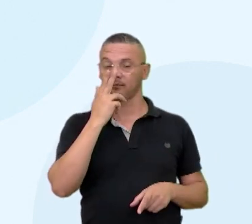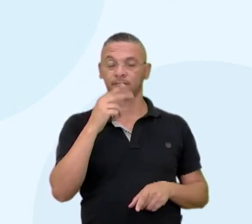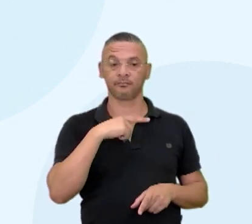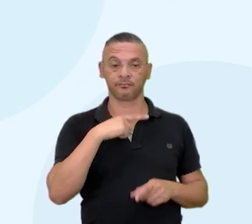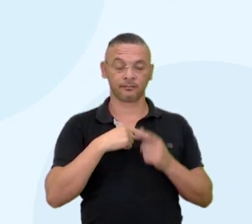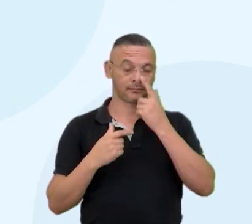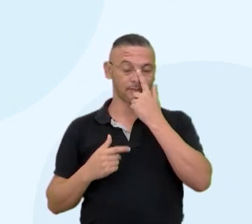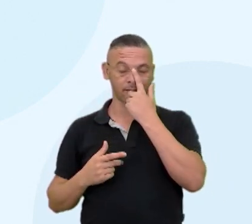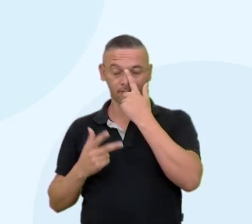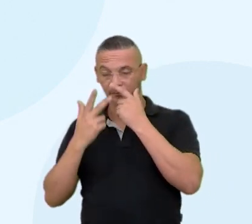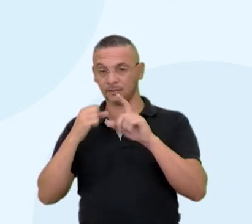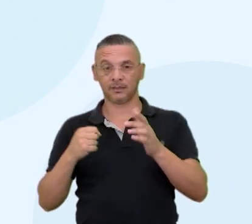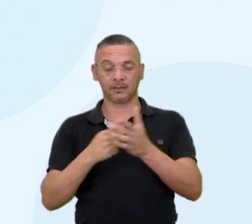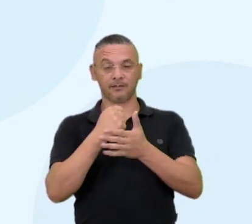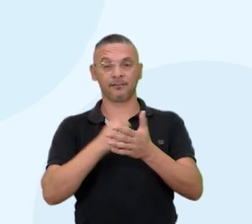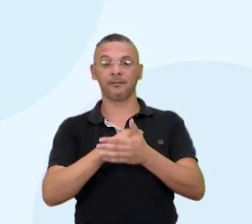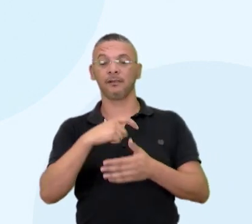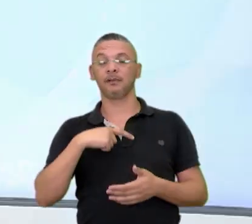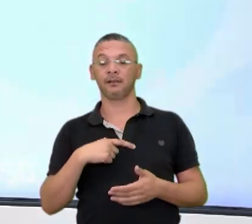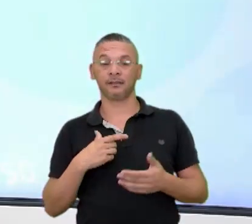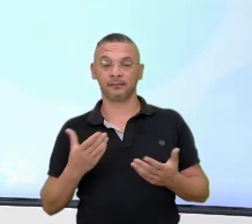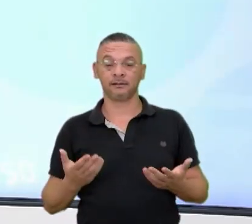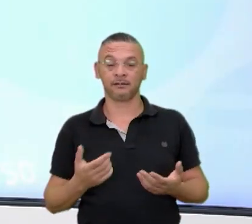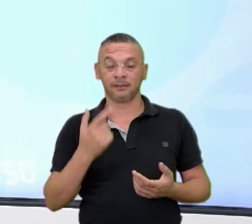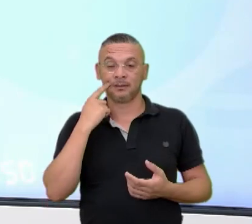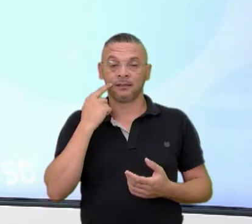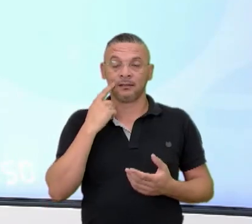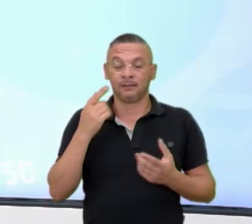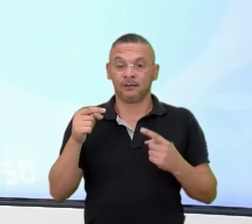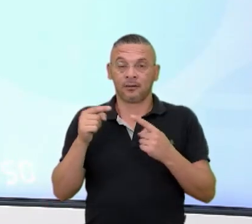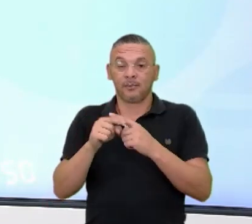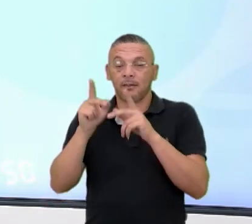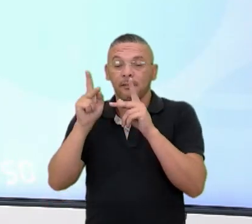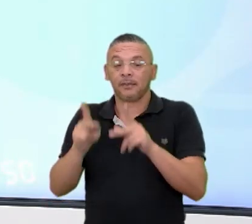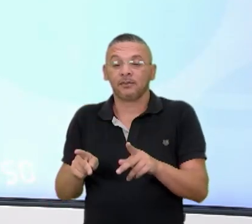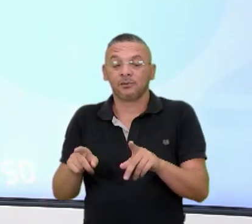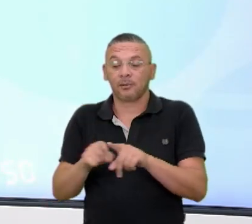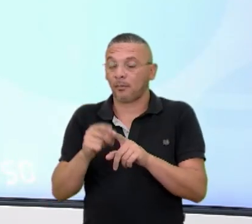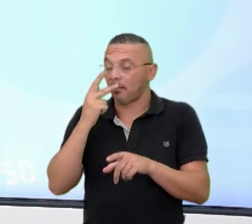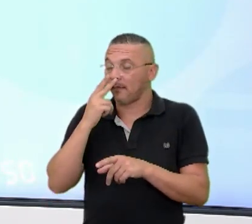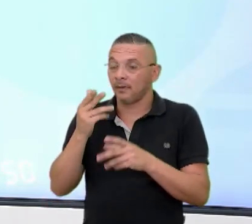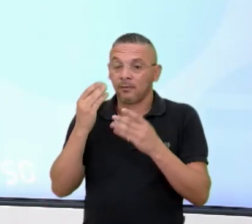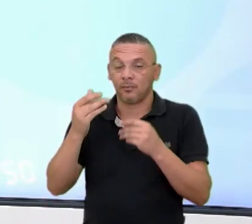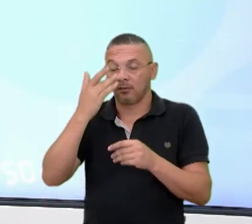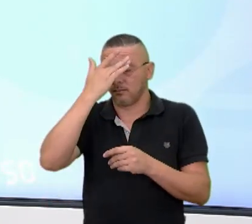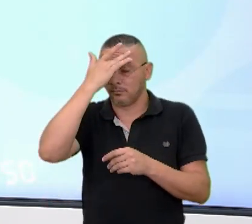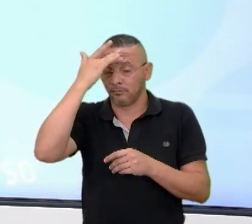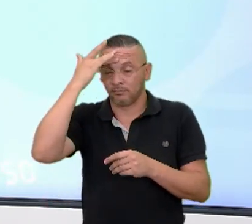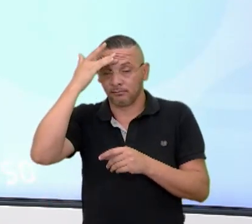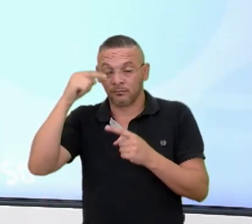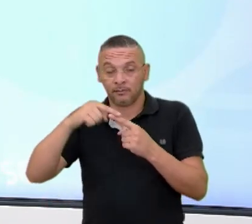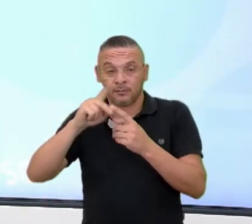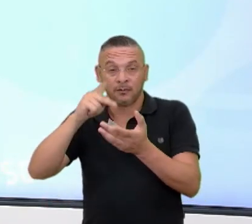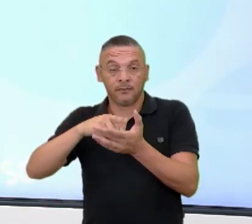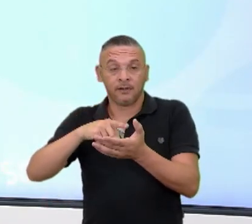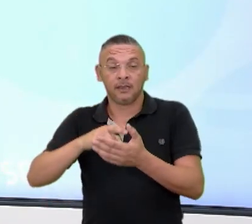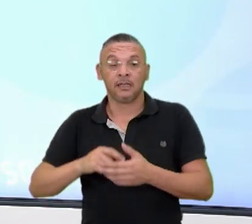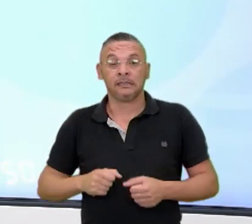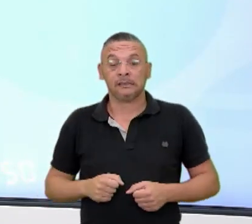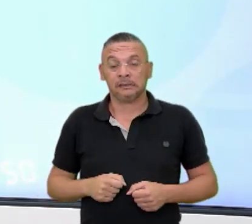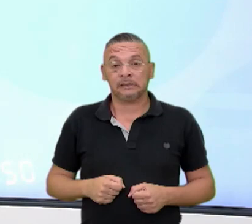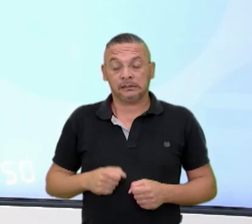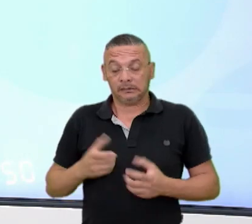3. Aí você entrou lá no site do canal 3, aí aceita os cookies? Você aceita. Aí você lá investigou só notícias de moda.